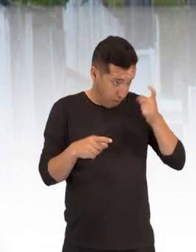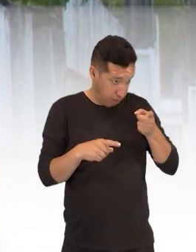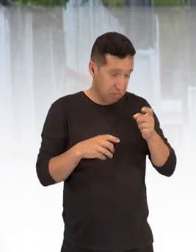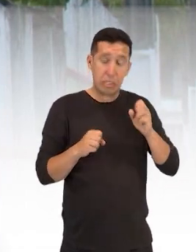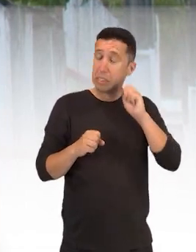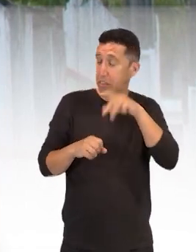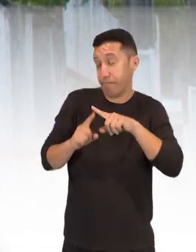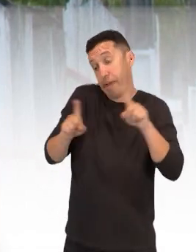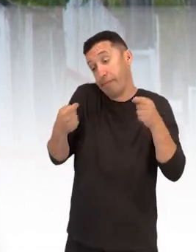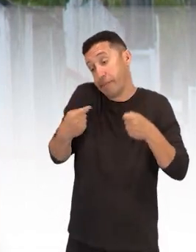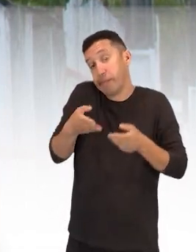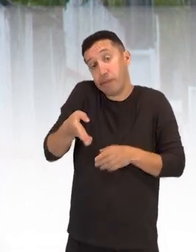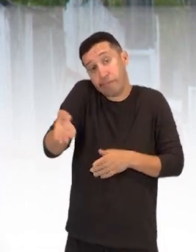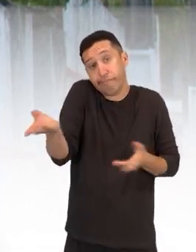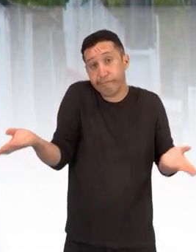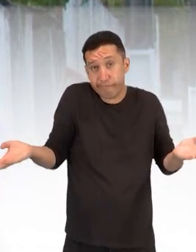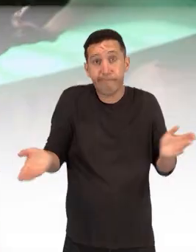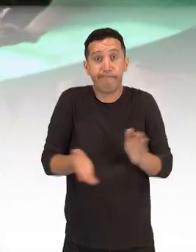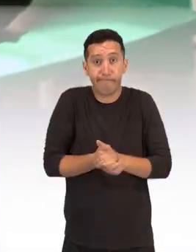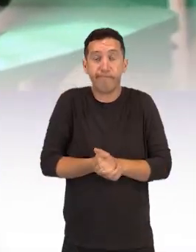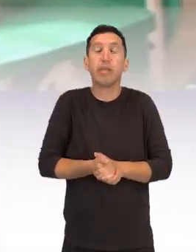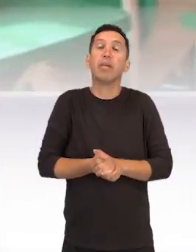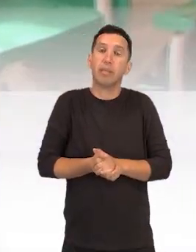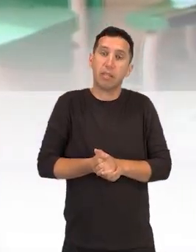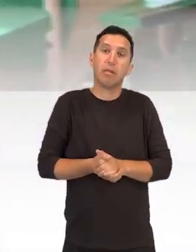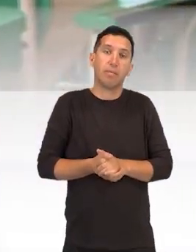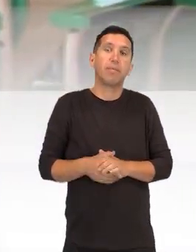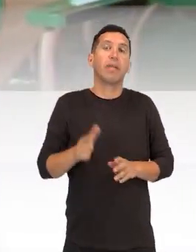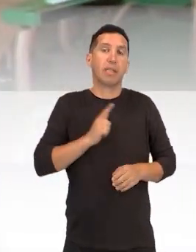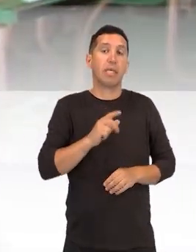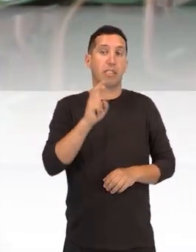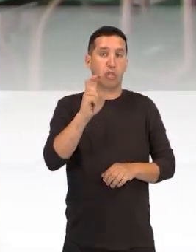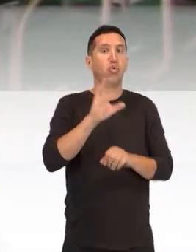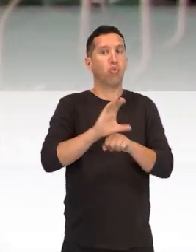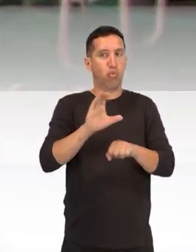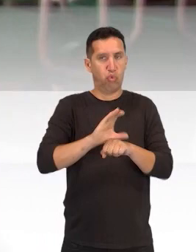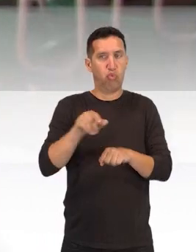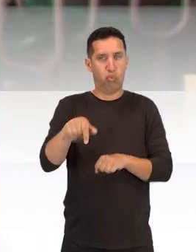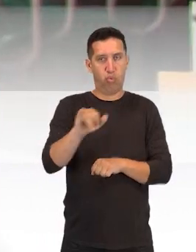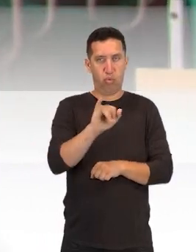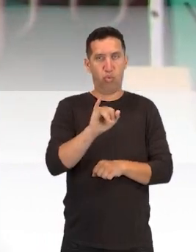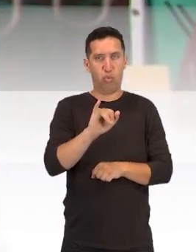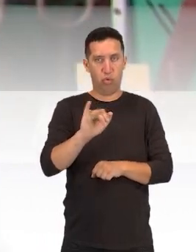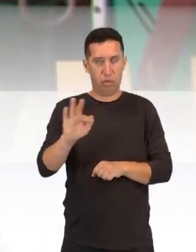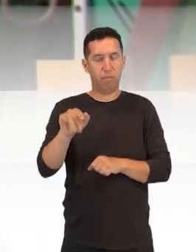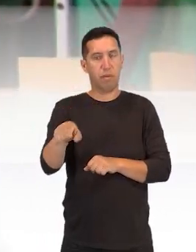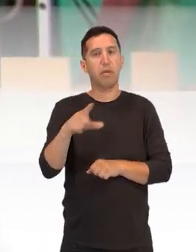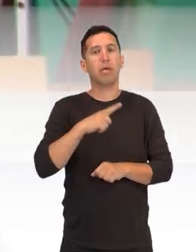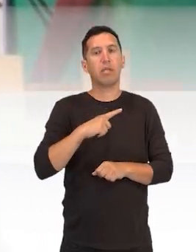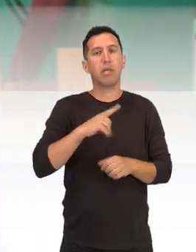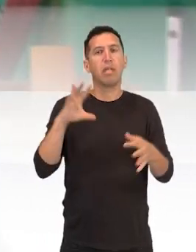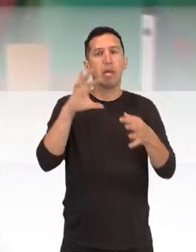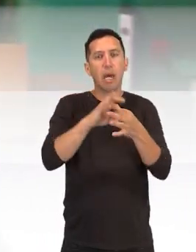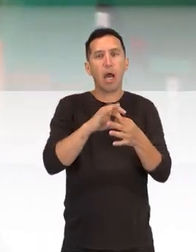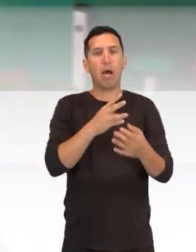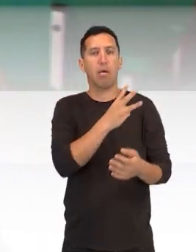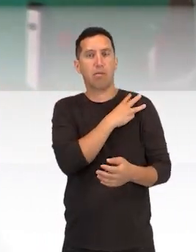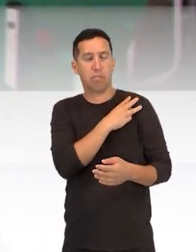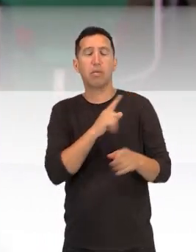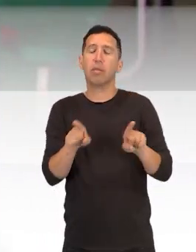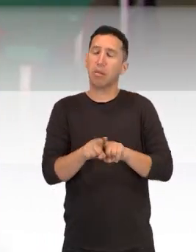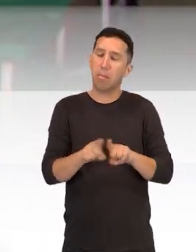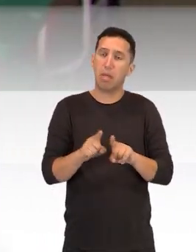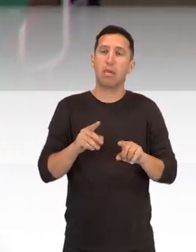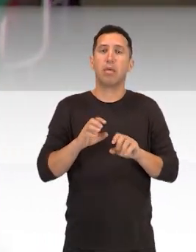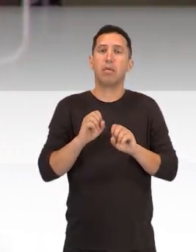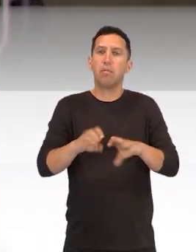né? Não tem jeito, né? É, não tem jeito. Atualmente, a unidade oferece 5 cursos, alguns são integrados ao ensino médio, há